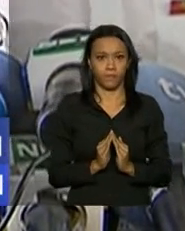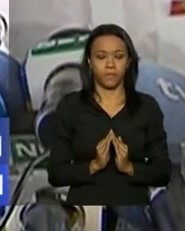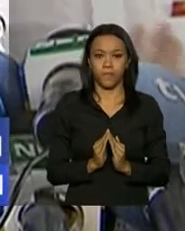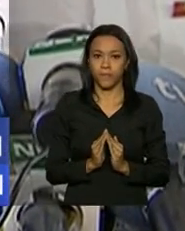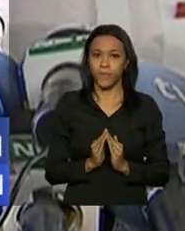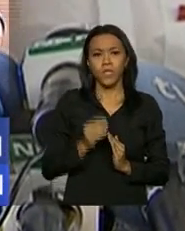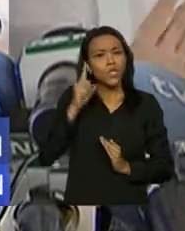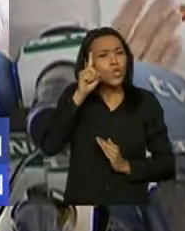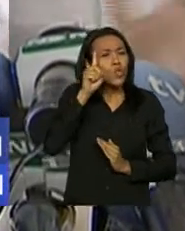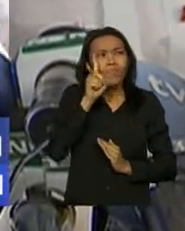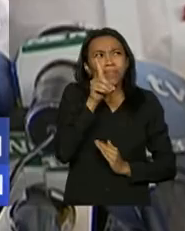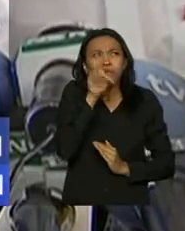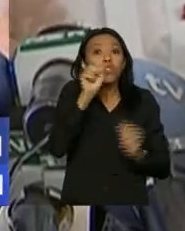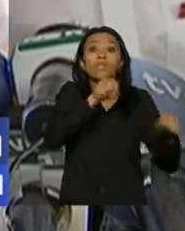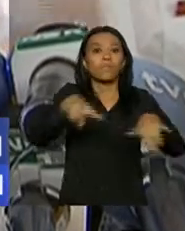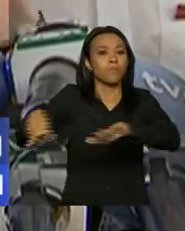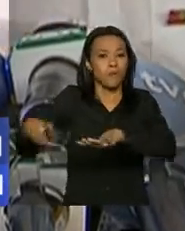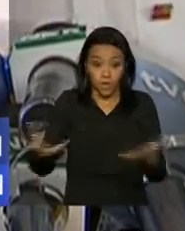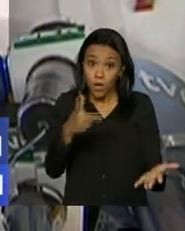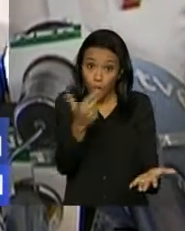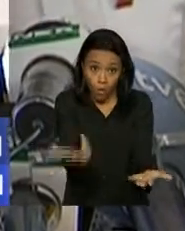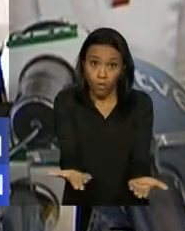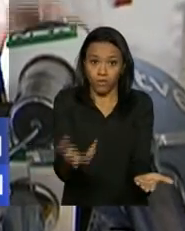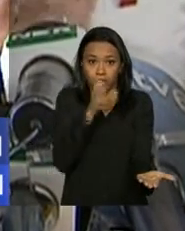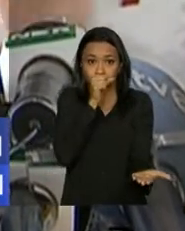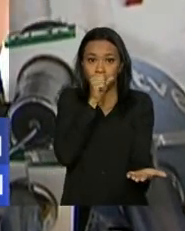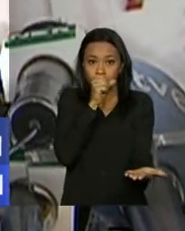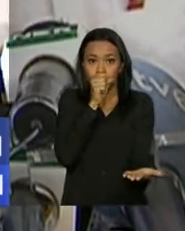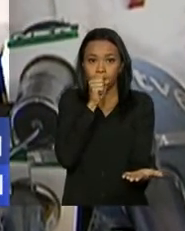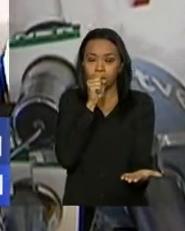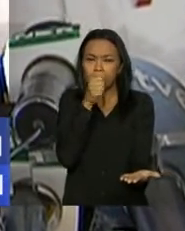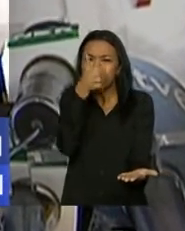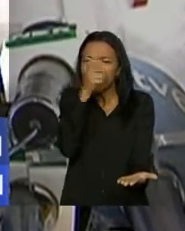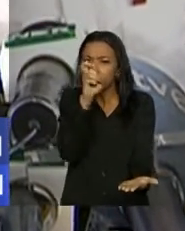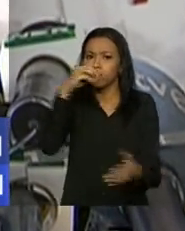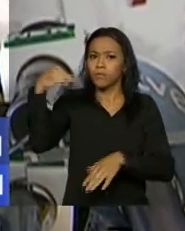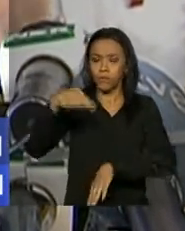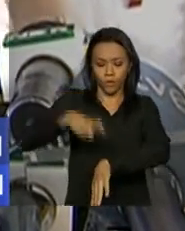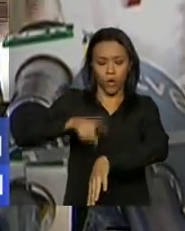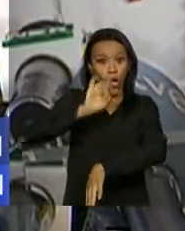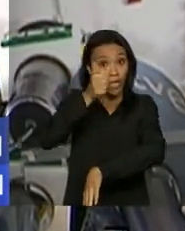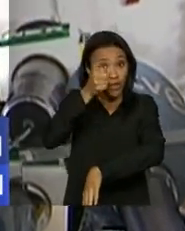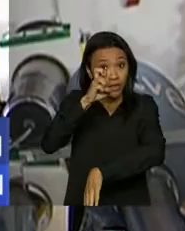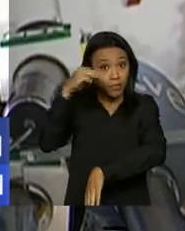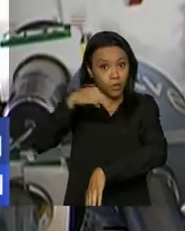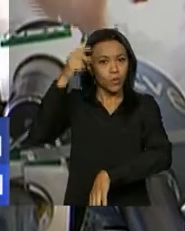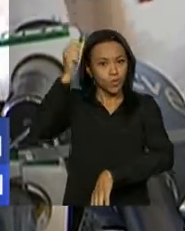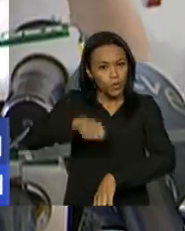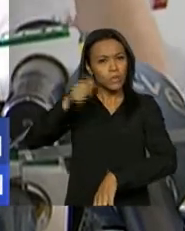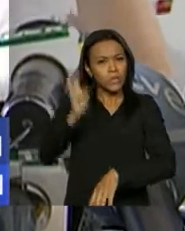num dia da semana, vamos supor, um dia como hoje, sábado, pegar 15 minutos e toda